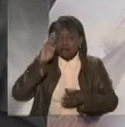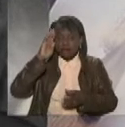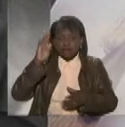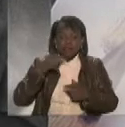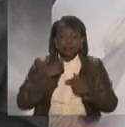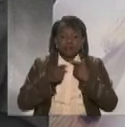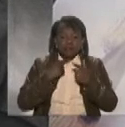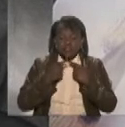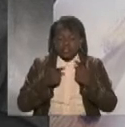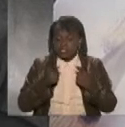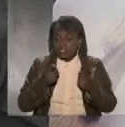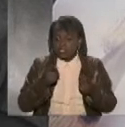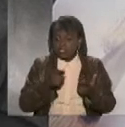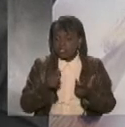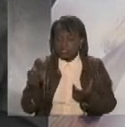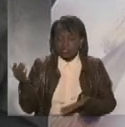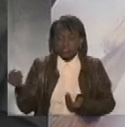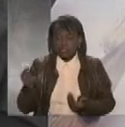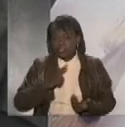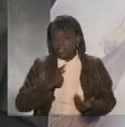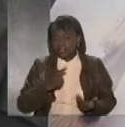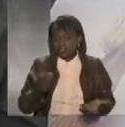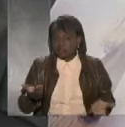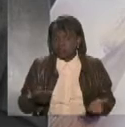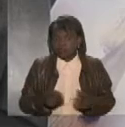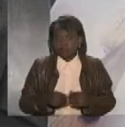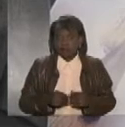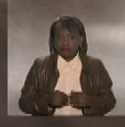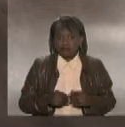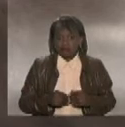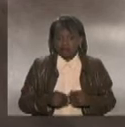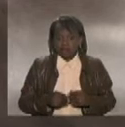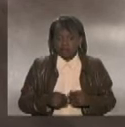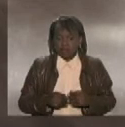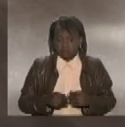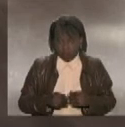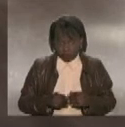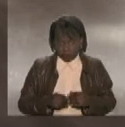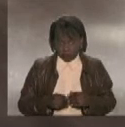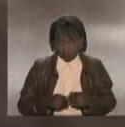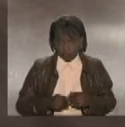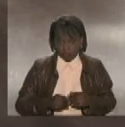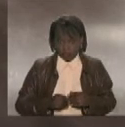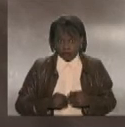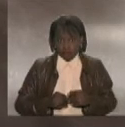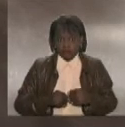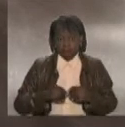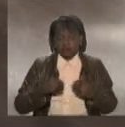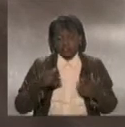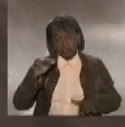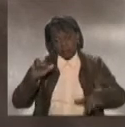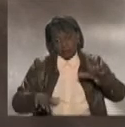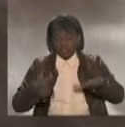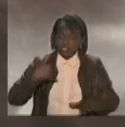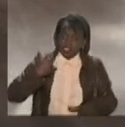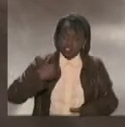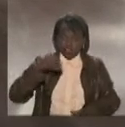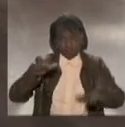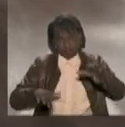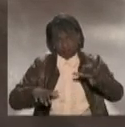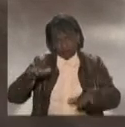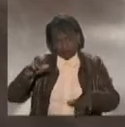as principais dúvidas que vocês acham que elas têm, as adolescentes? Falando Equívoco, das olha, adolescentes. Depende da faixa etária,